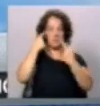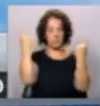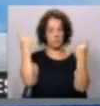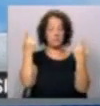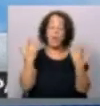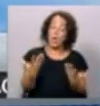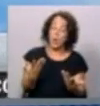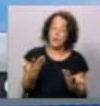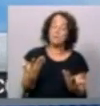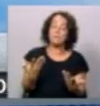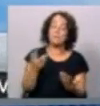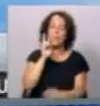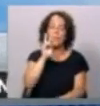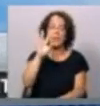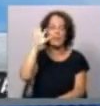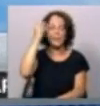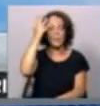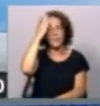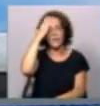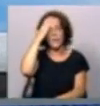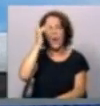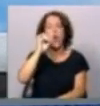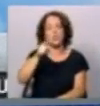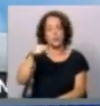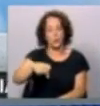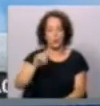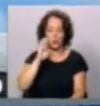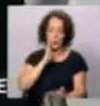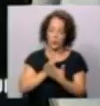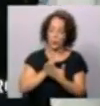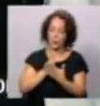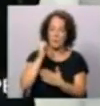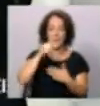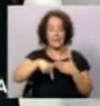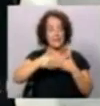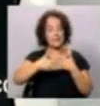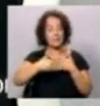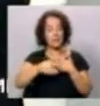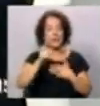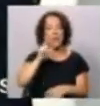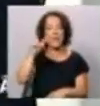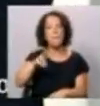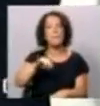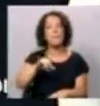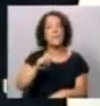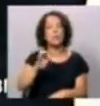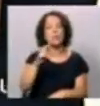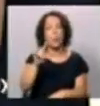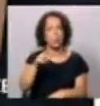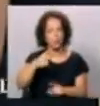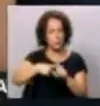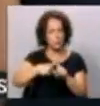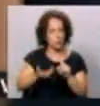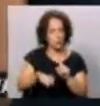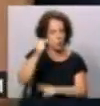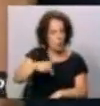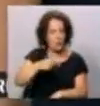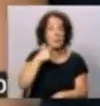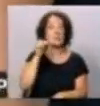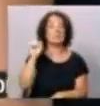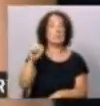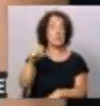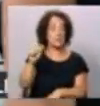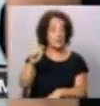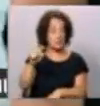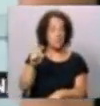Agora sim, a previsão da meteorologia para este último dia da semana, as pormenores com a Maria João Frada. Maria João, subida da temperatura hoje. Exatamente, essencialmente